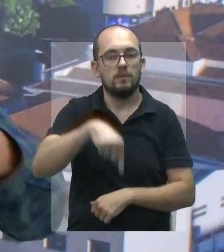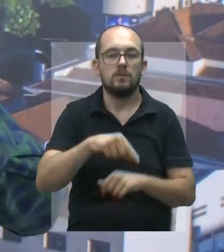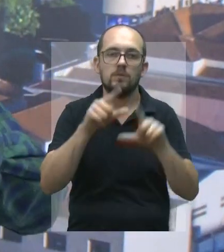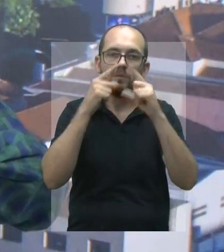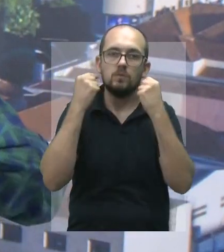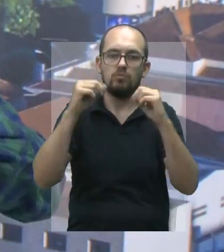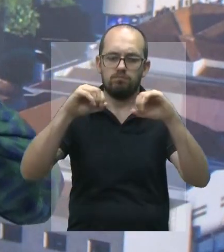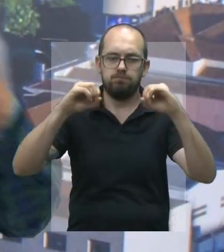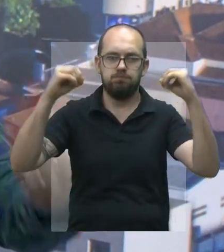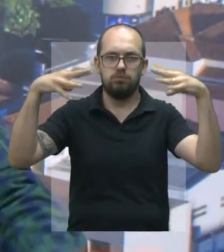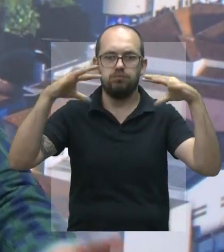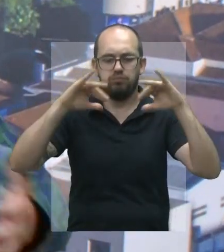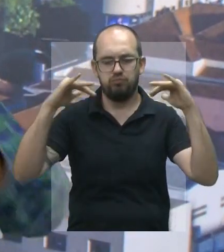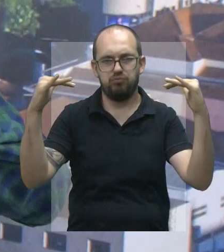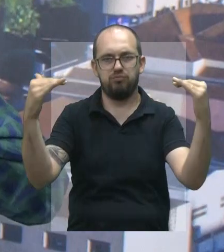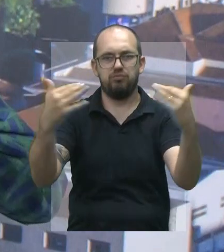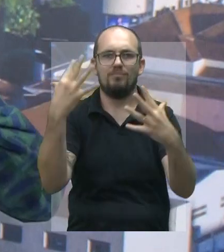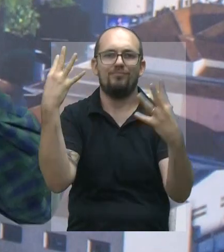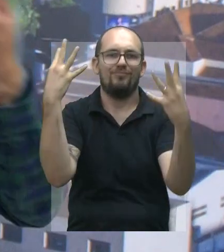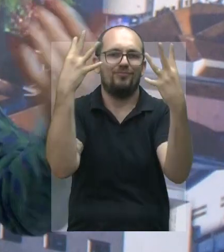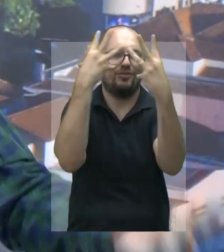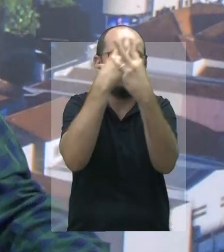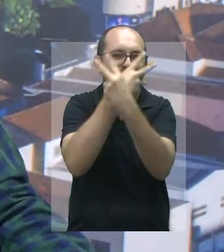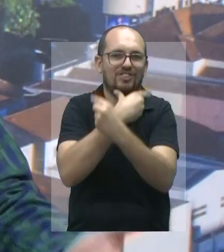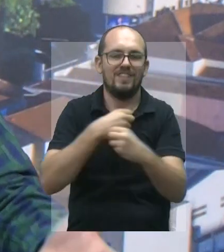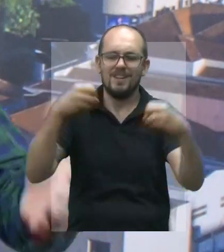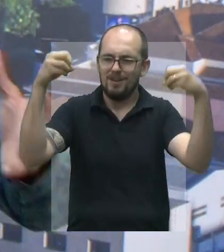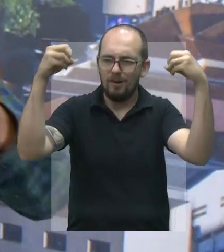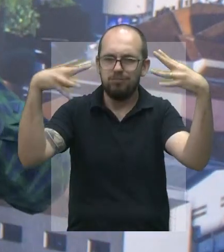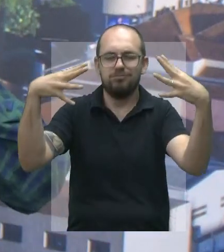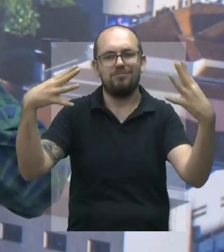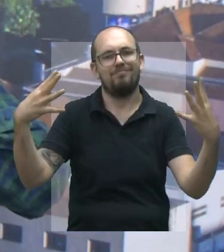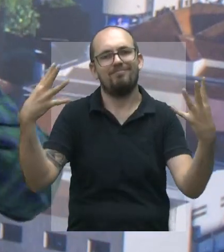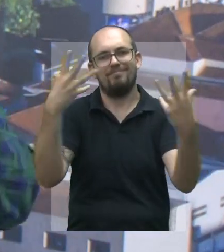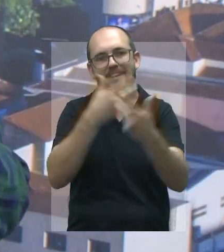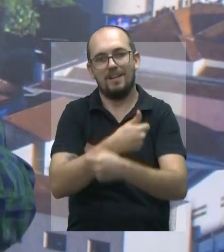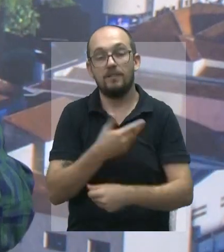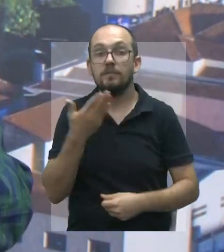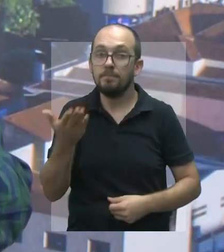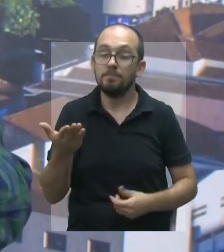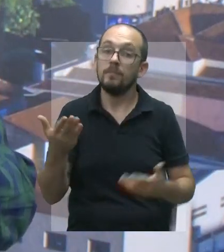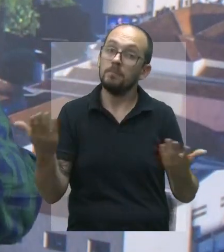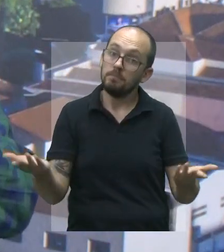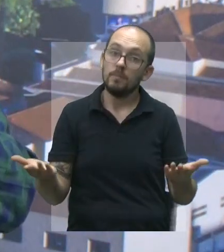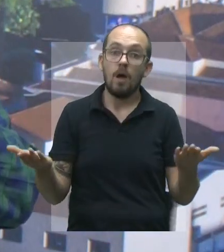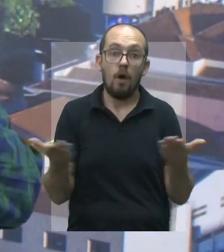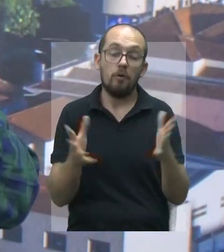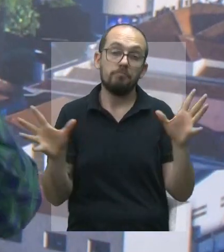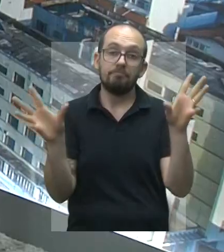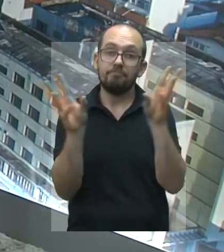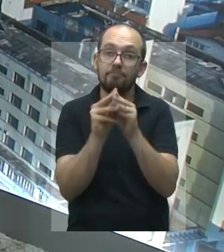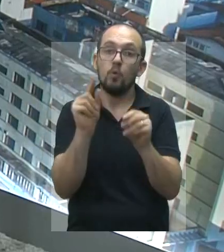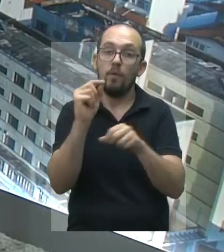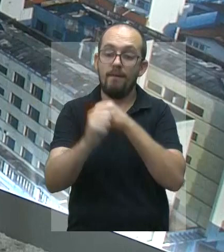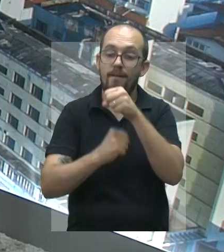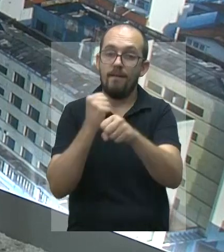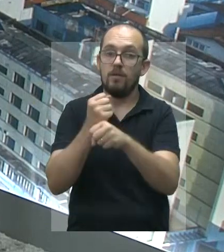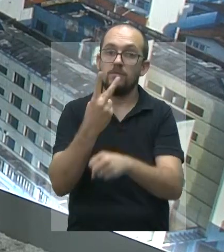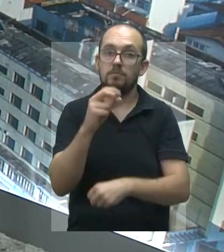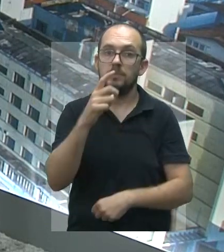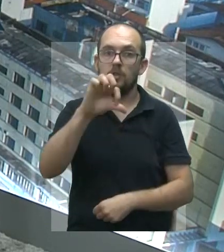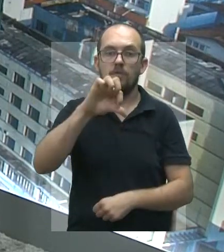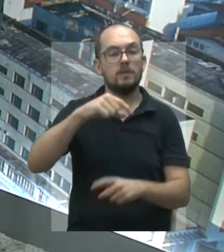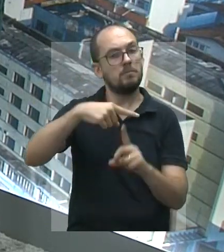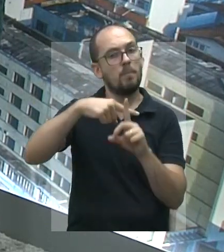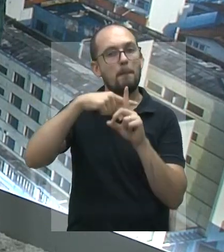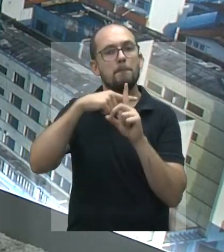Jauzão com toda a sua beleza, com seus refletores funcionando. Então realmente a gente conclui, Ângelo, que foi um ano realmente